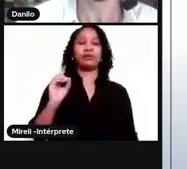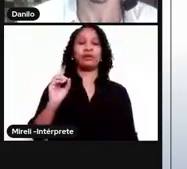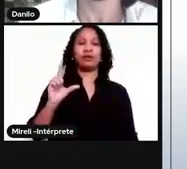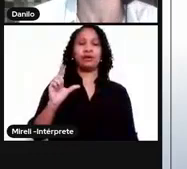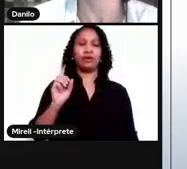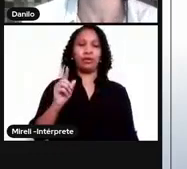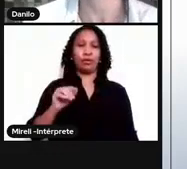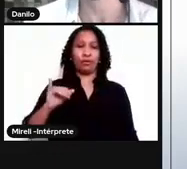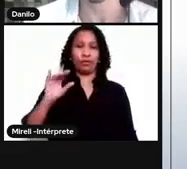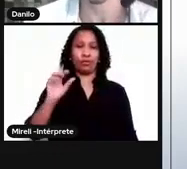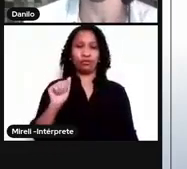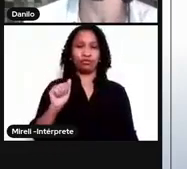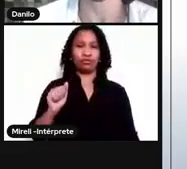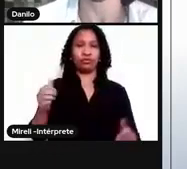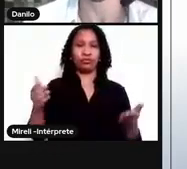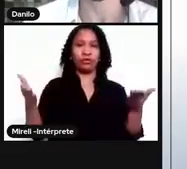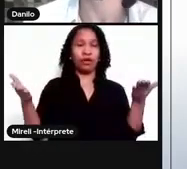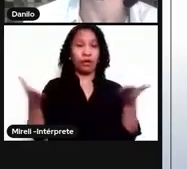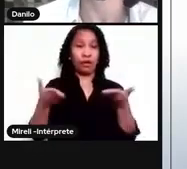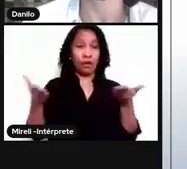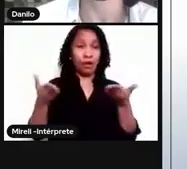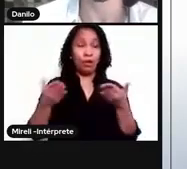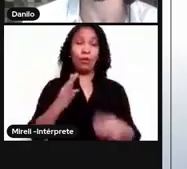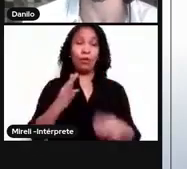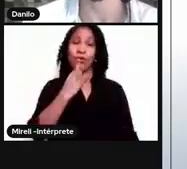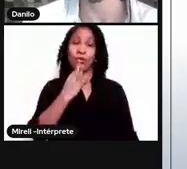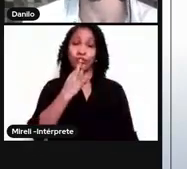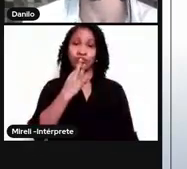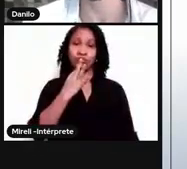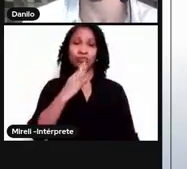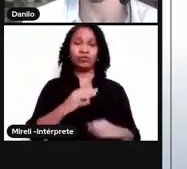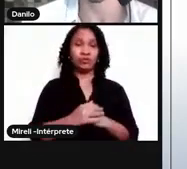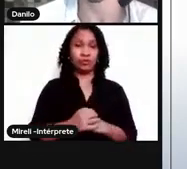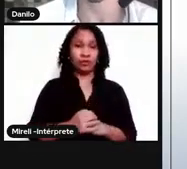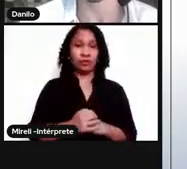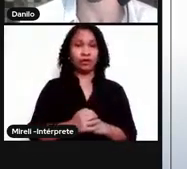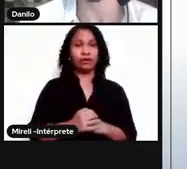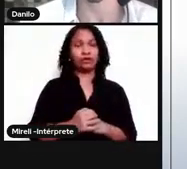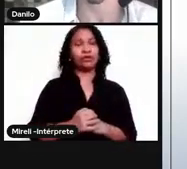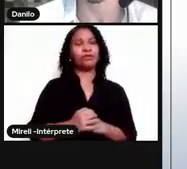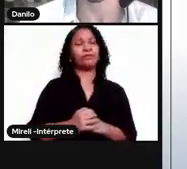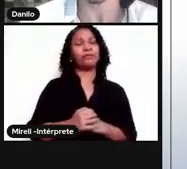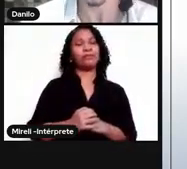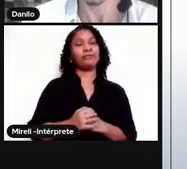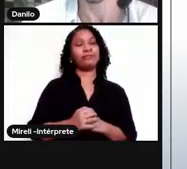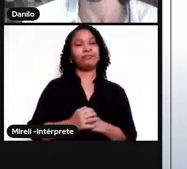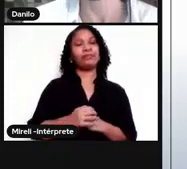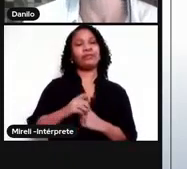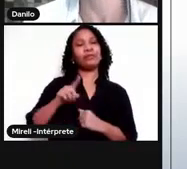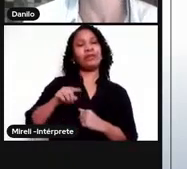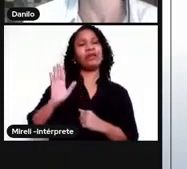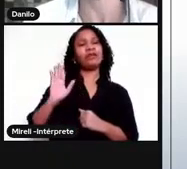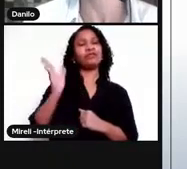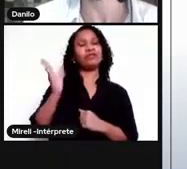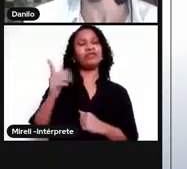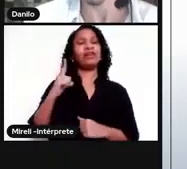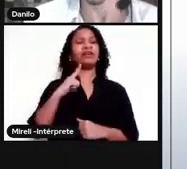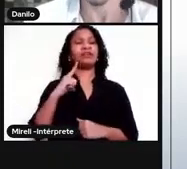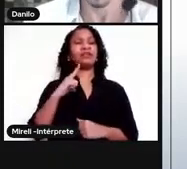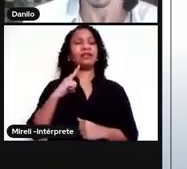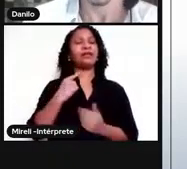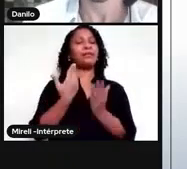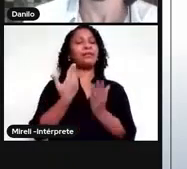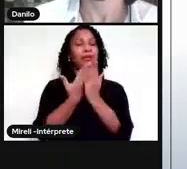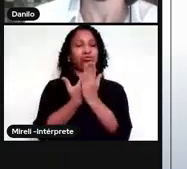que se conhece seria a fonte utilizável para esse estudo, seria os dados de